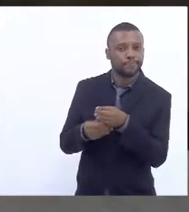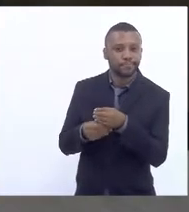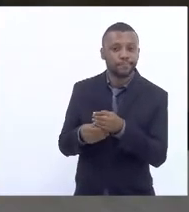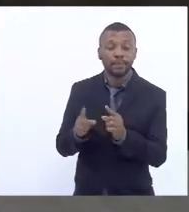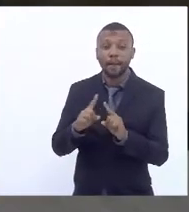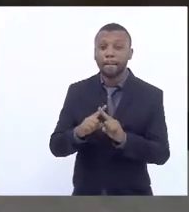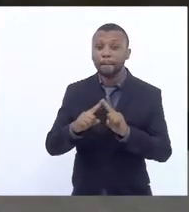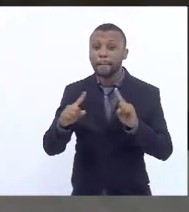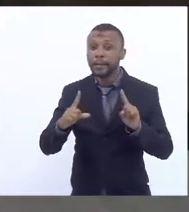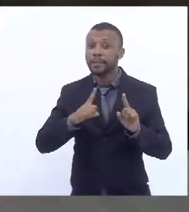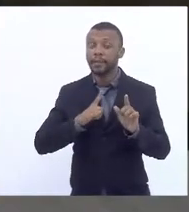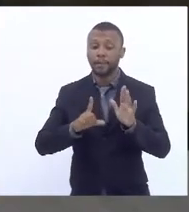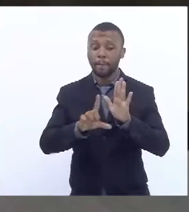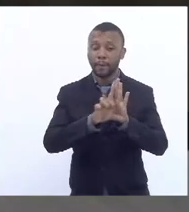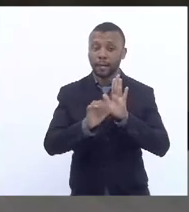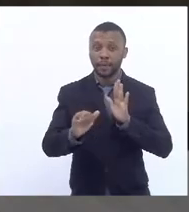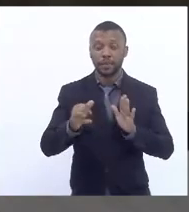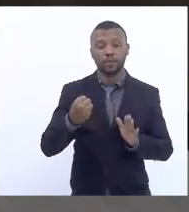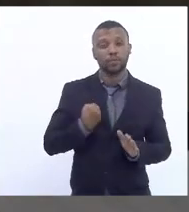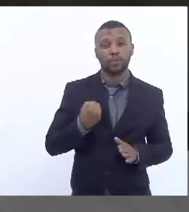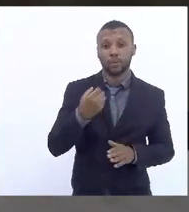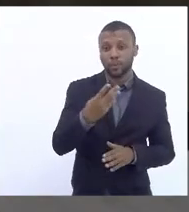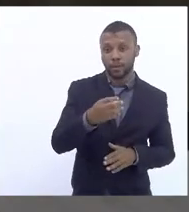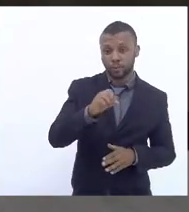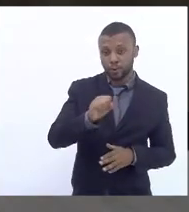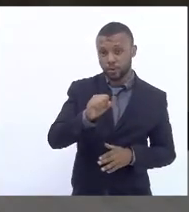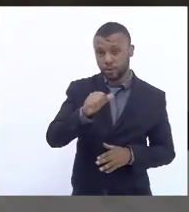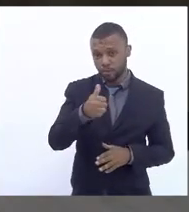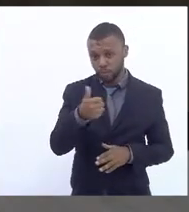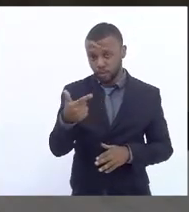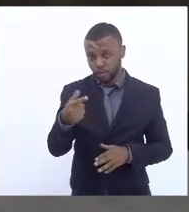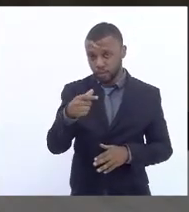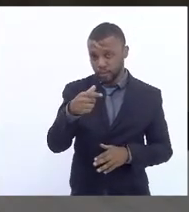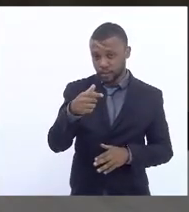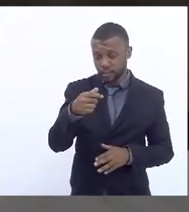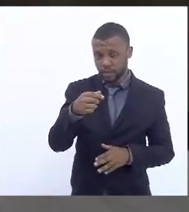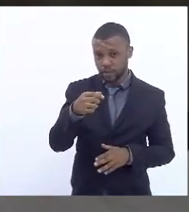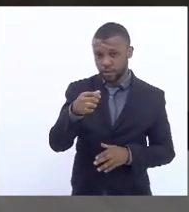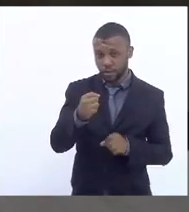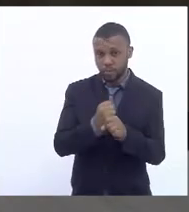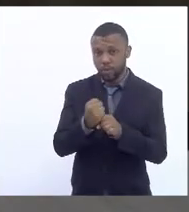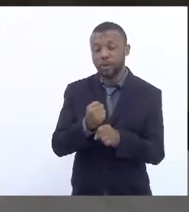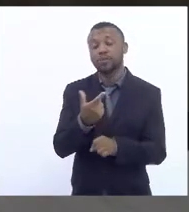mas há uma lei, a 4812, de 10 de julho de 2006,